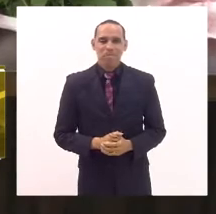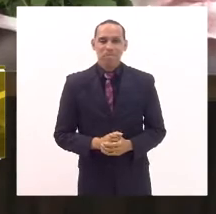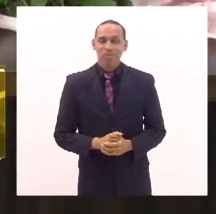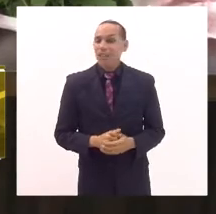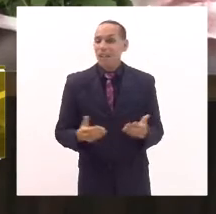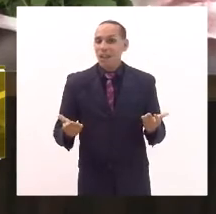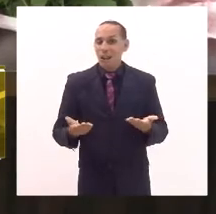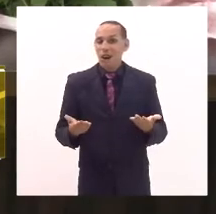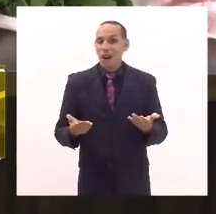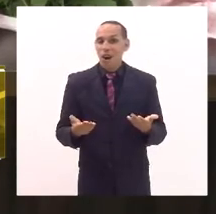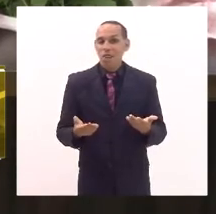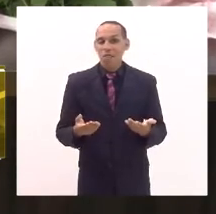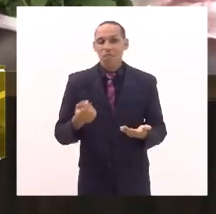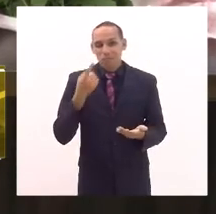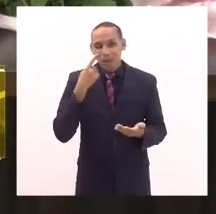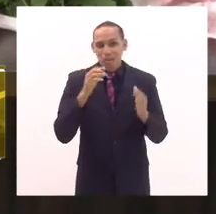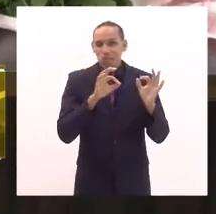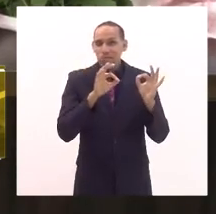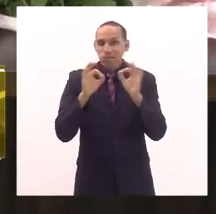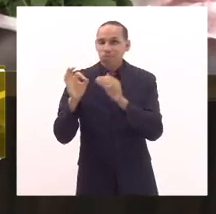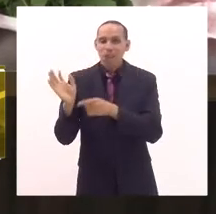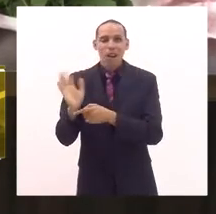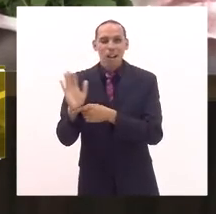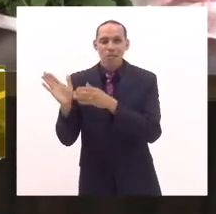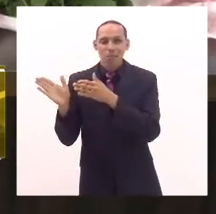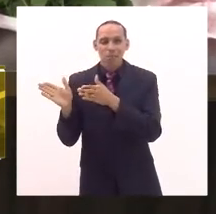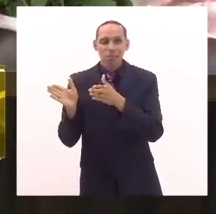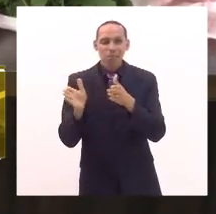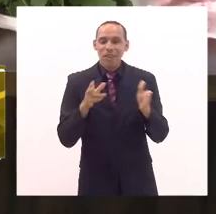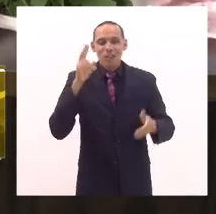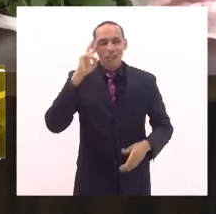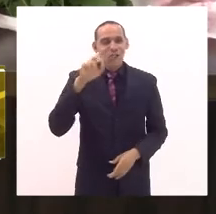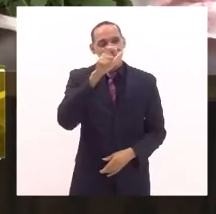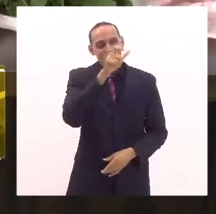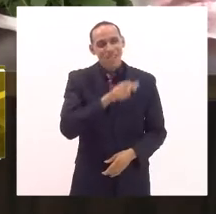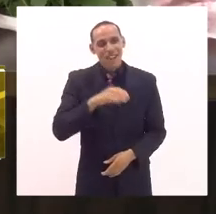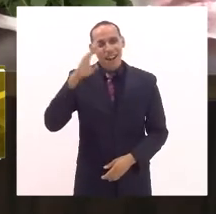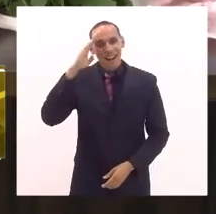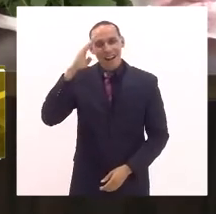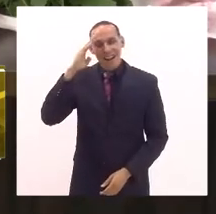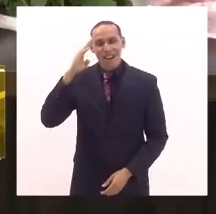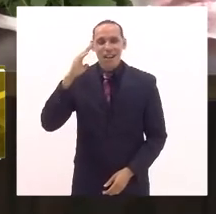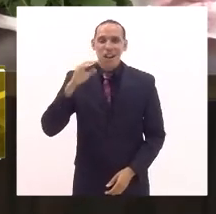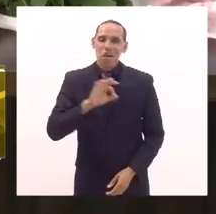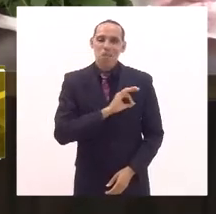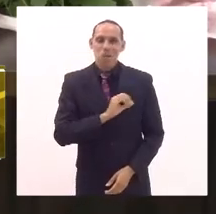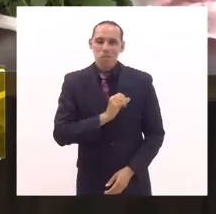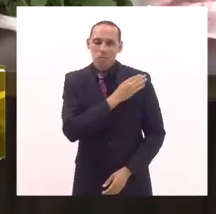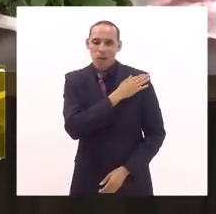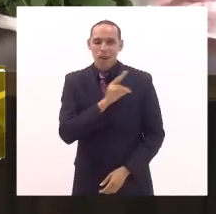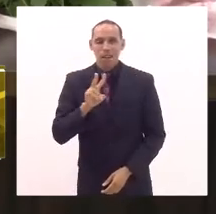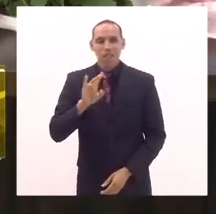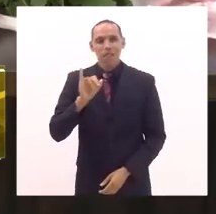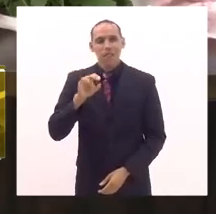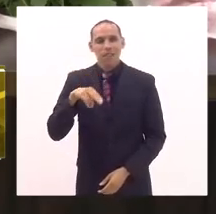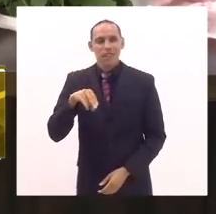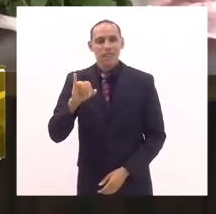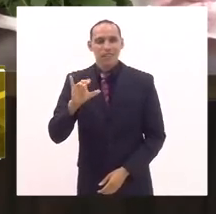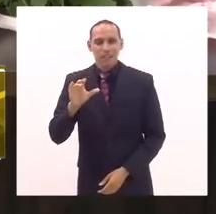Agora assistiremos a um vídeo para conhecer um pouco da história do cabo da Polícia Militar Vinícius de Moraes.